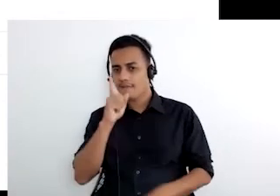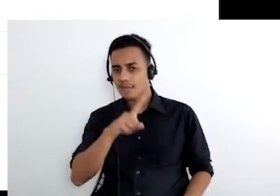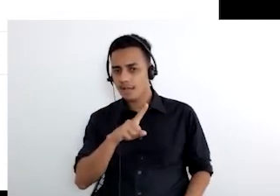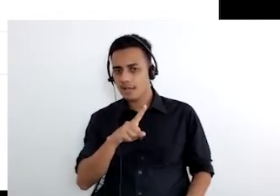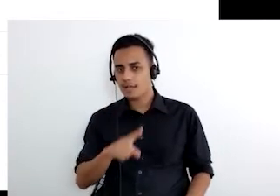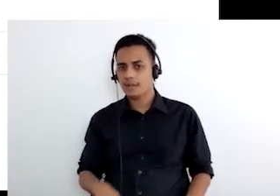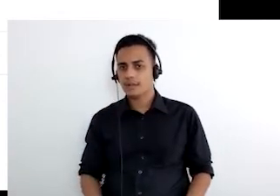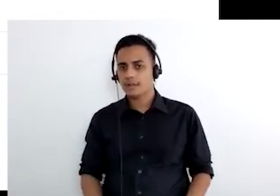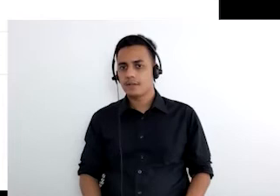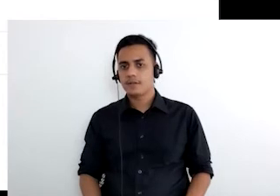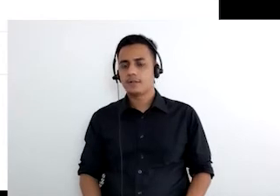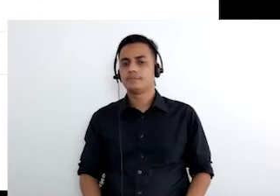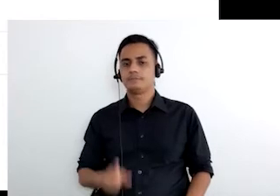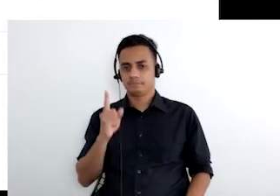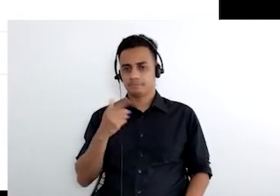Não.